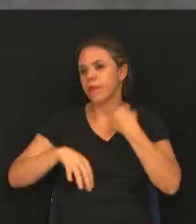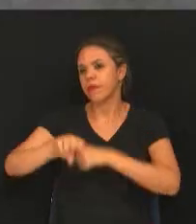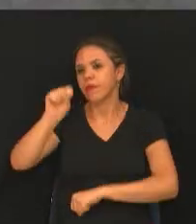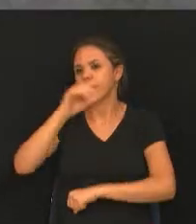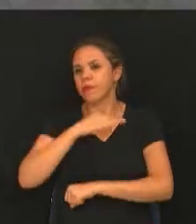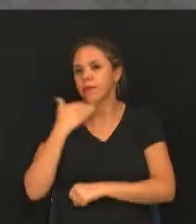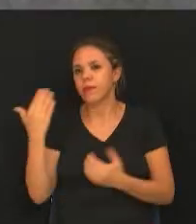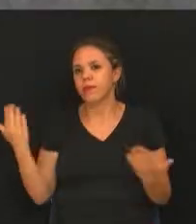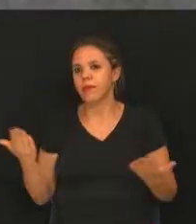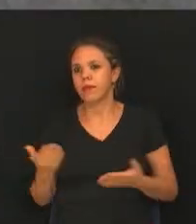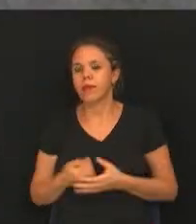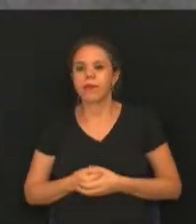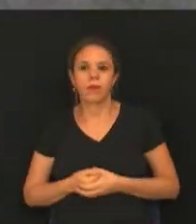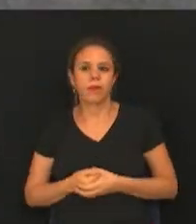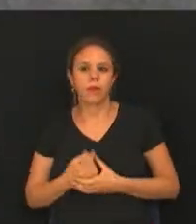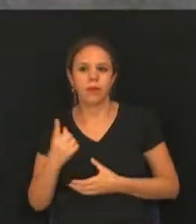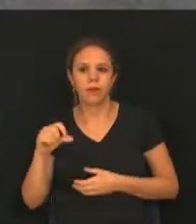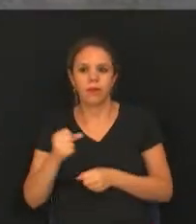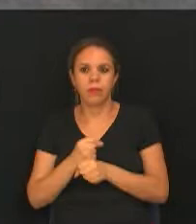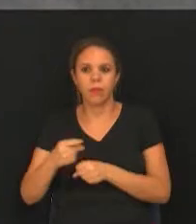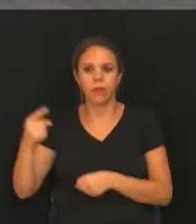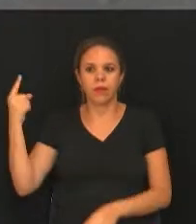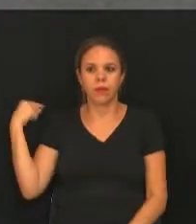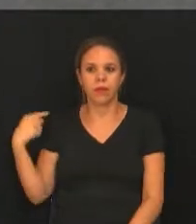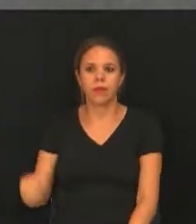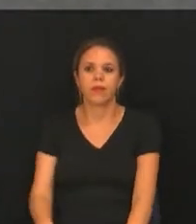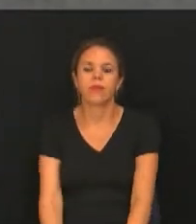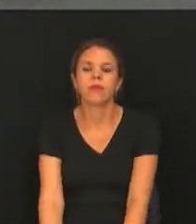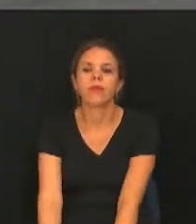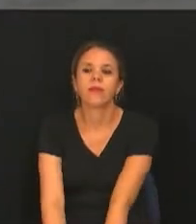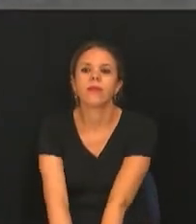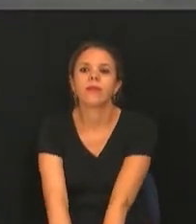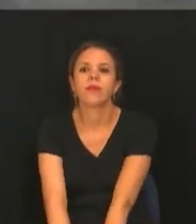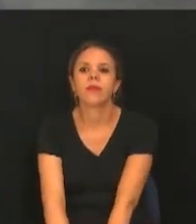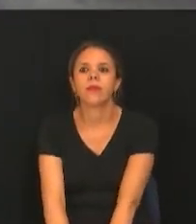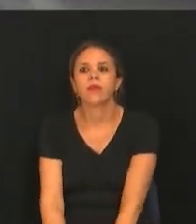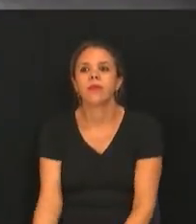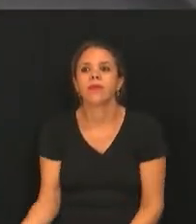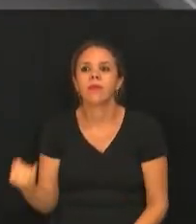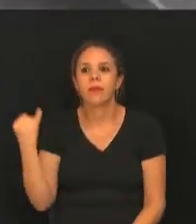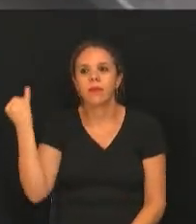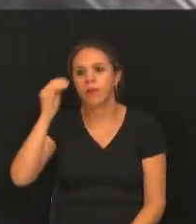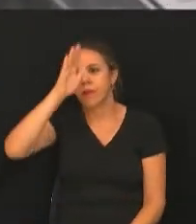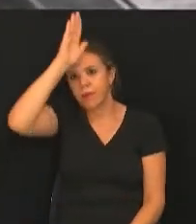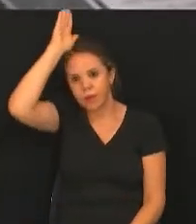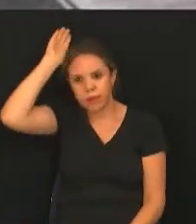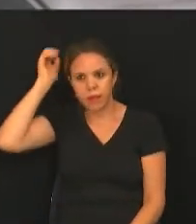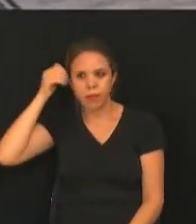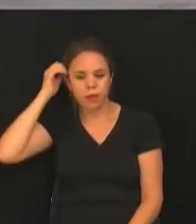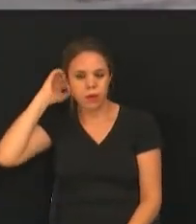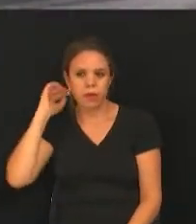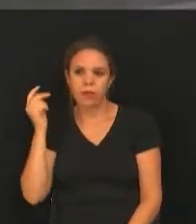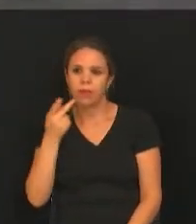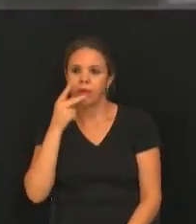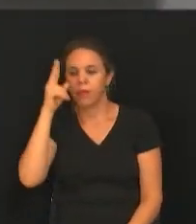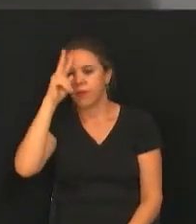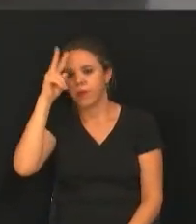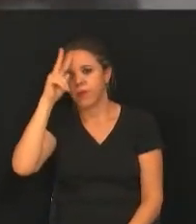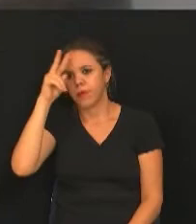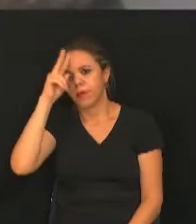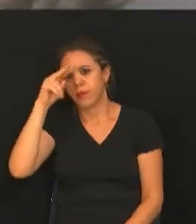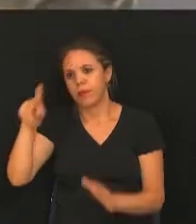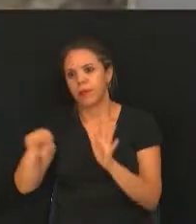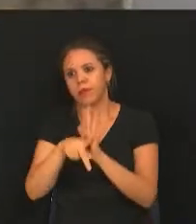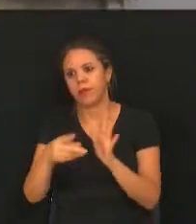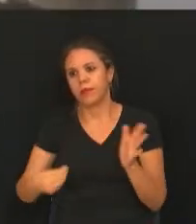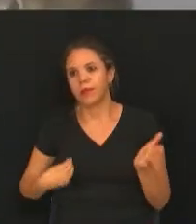de hoje, há 19 anos atrás. Qual que é a importância do bombeiro, sargento? A gente está falando de tantas histórias, de colocar a própria